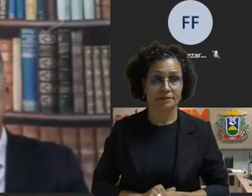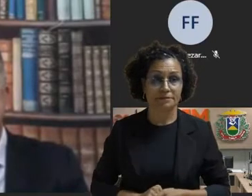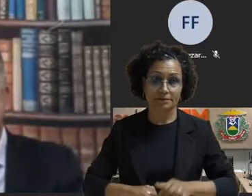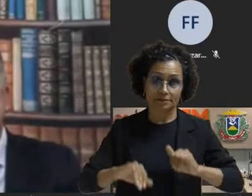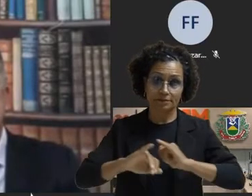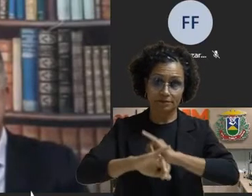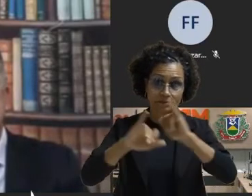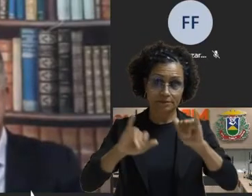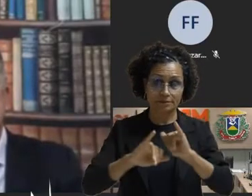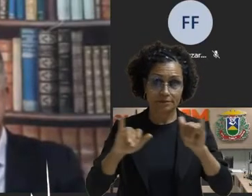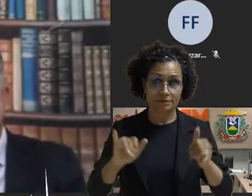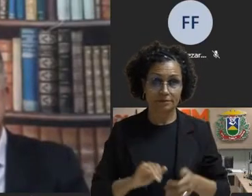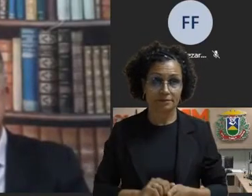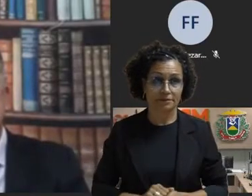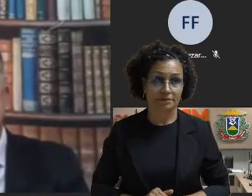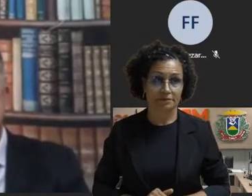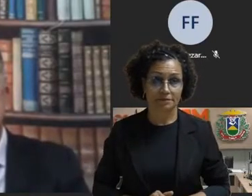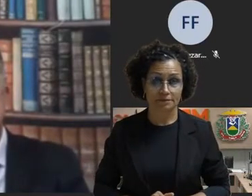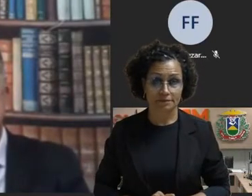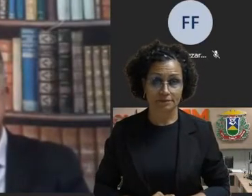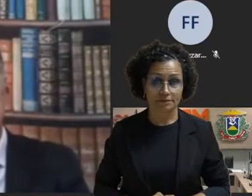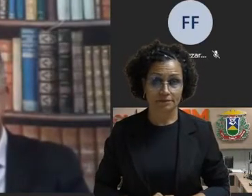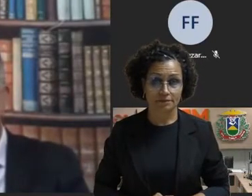Letícia ou Érica?